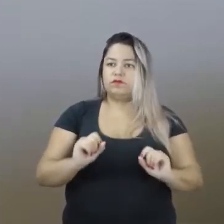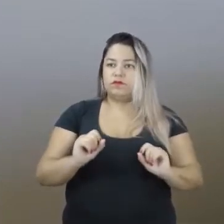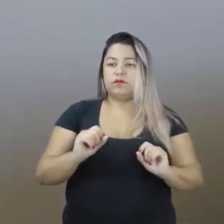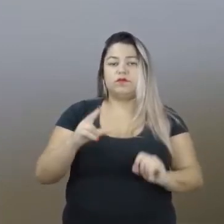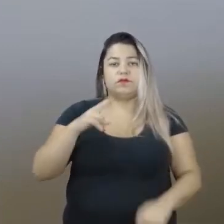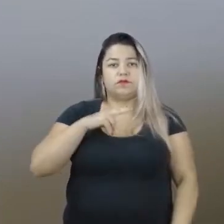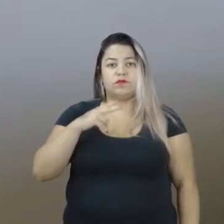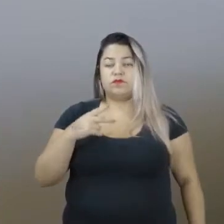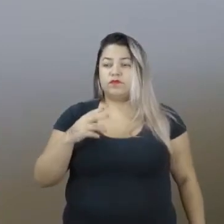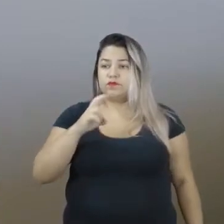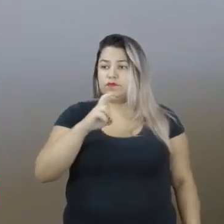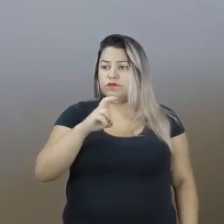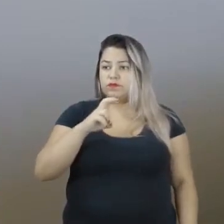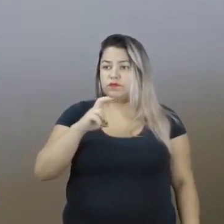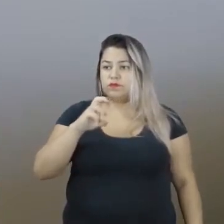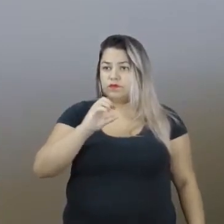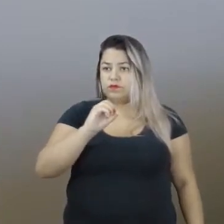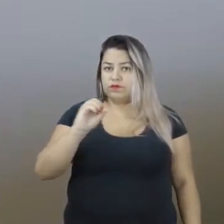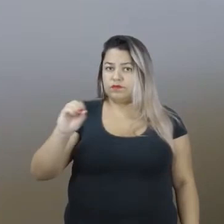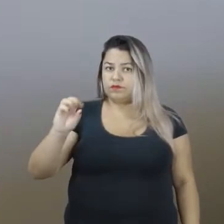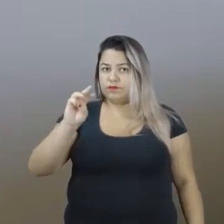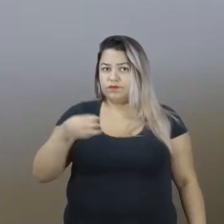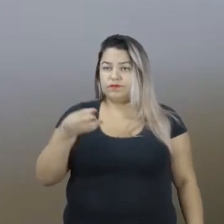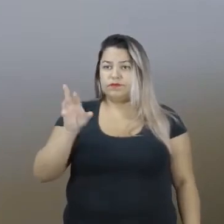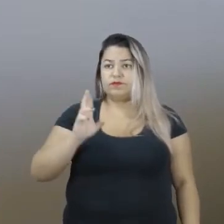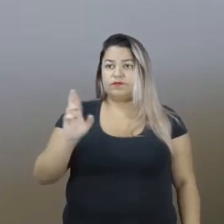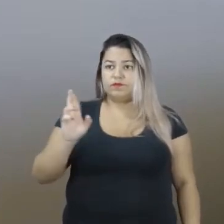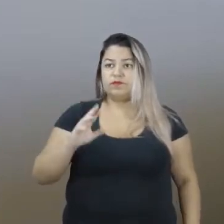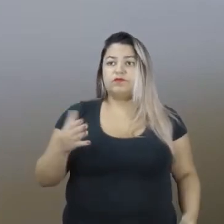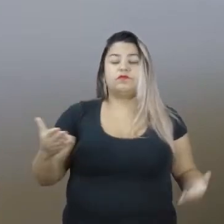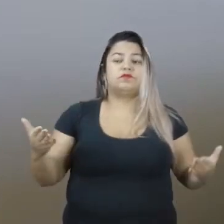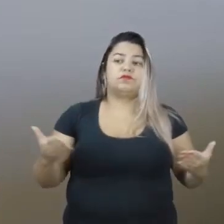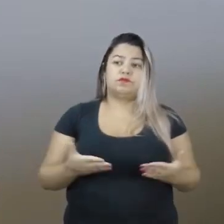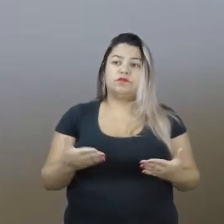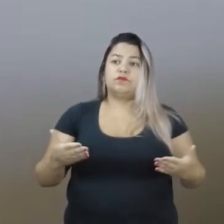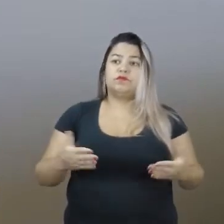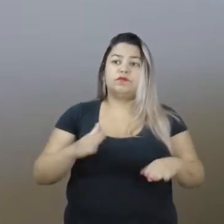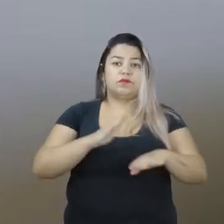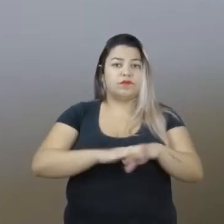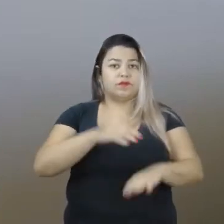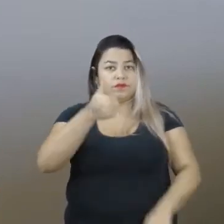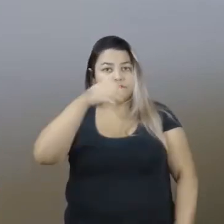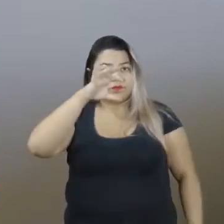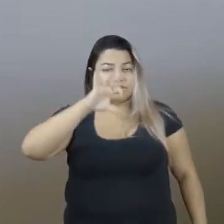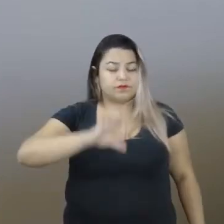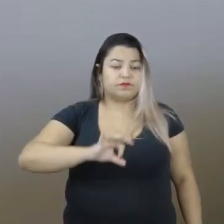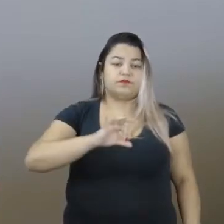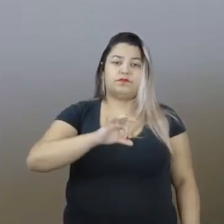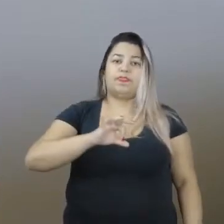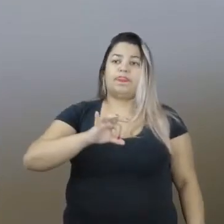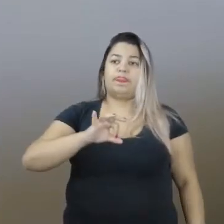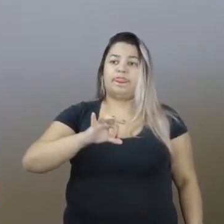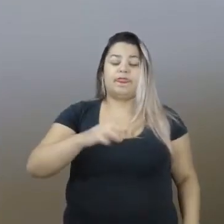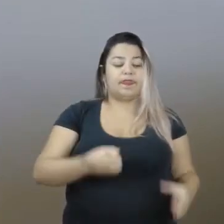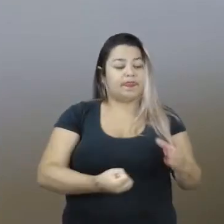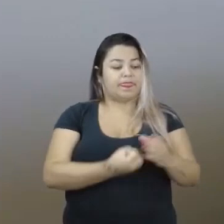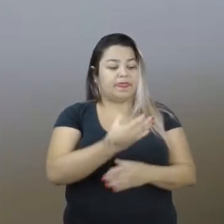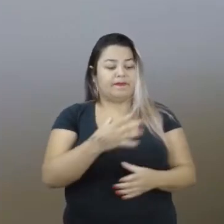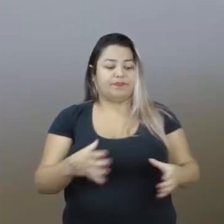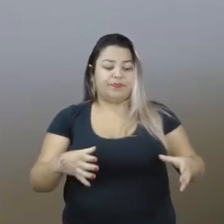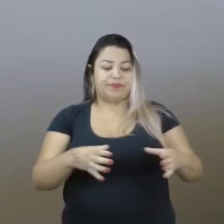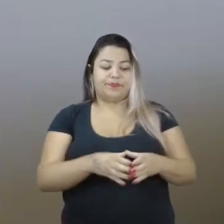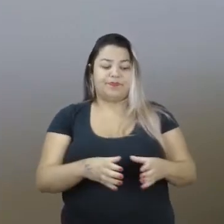de R$500 mil. Agora eu tenho que mandar para mais 19, e é justo. Criação do Comitê